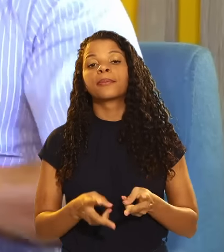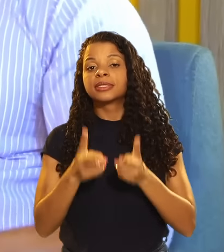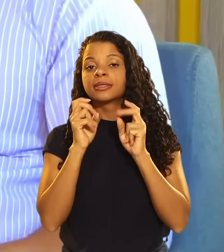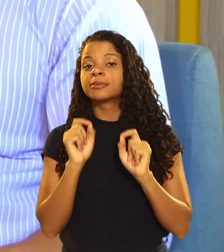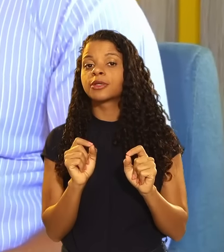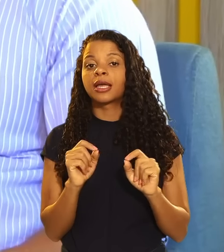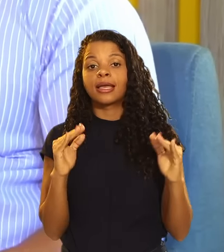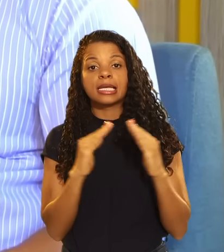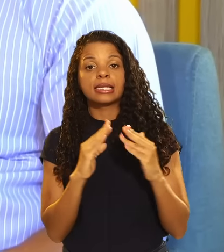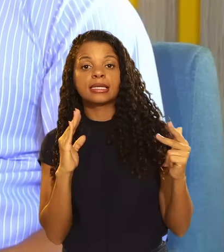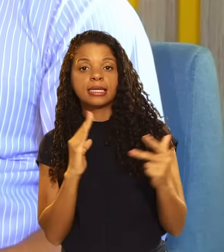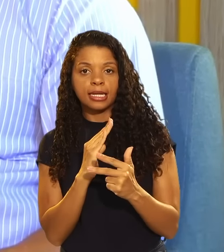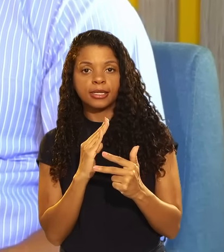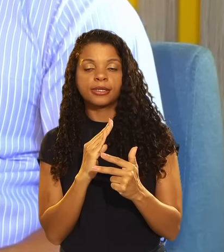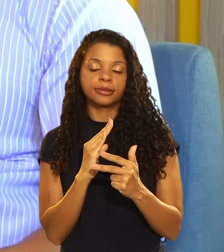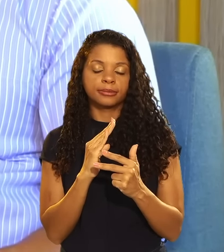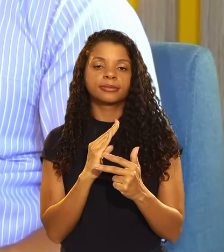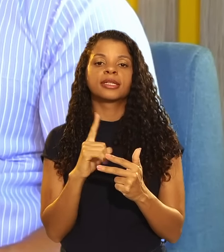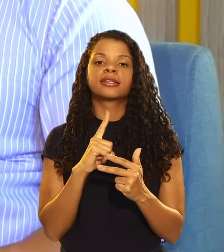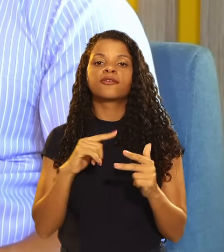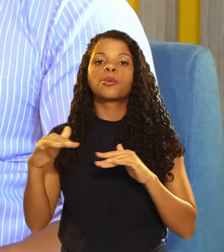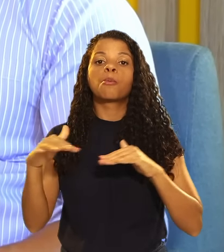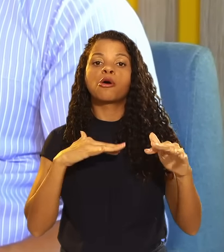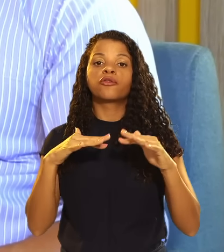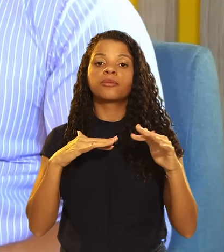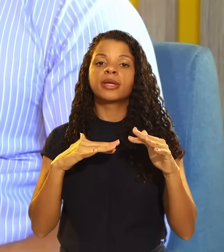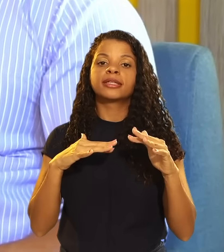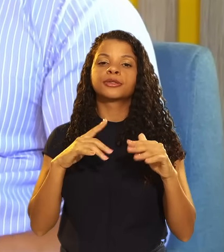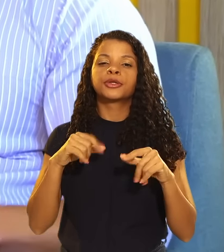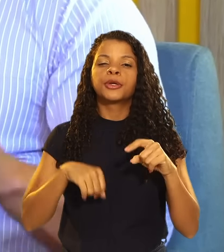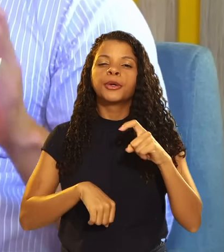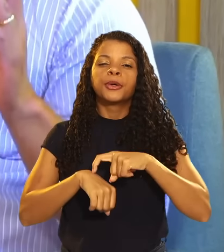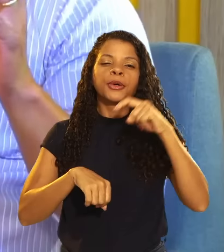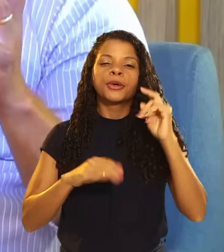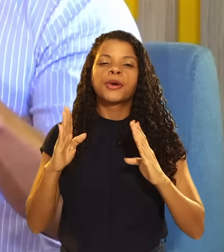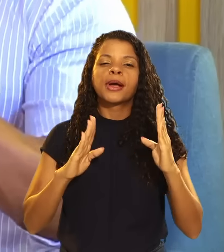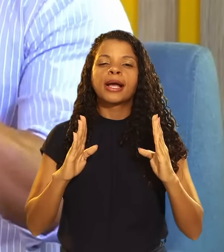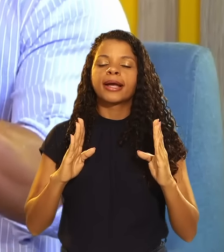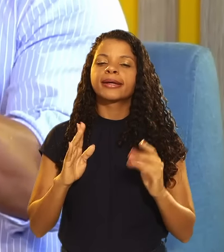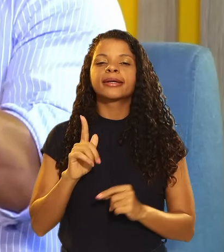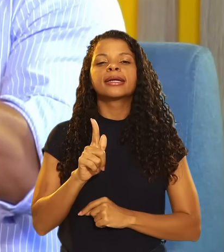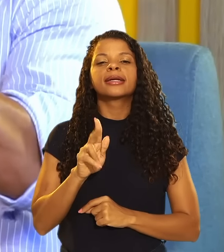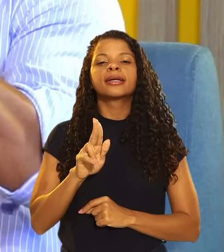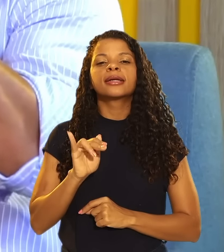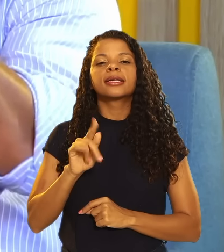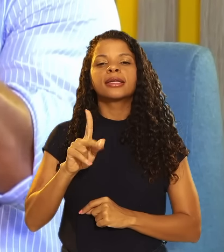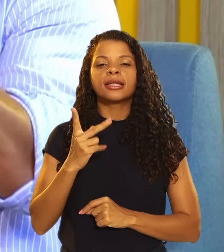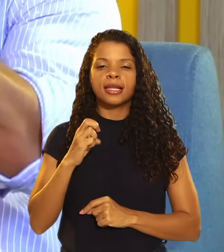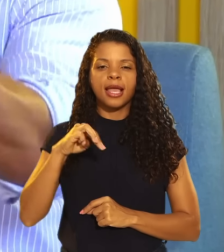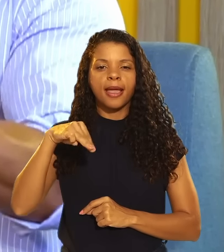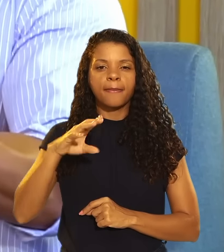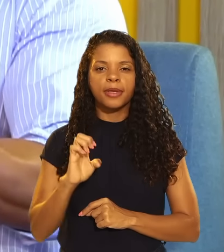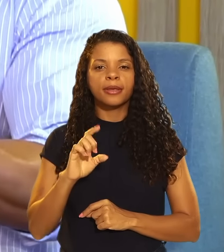movimento lá, que iniciou lá com o Guilherme Miller, né, resgatando a verdade do sábado. Nós sabemos que o sábado ele foi resgatado